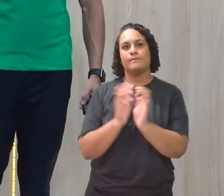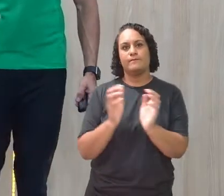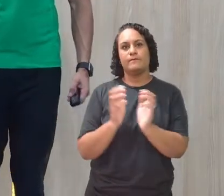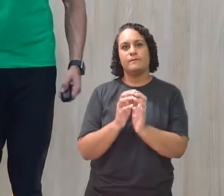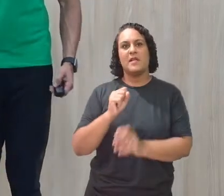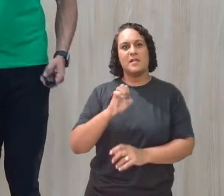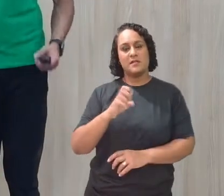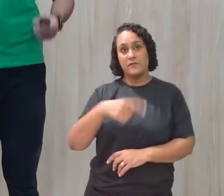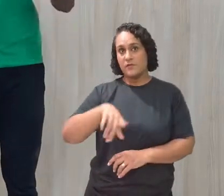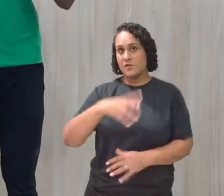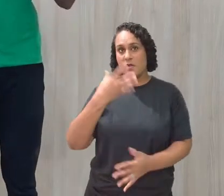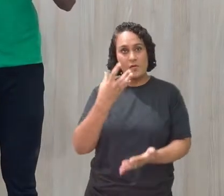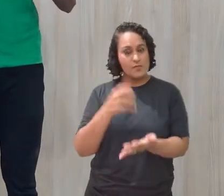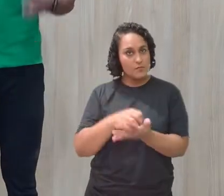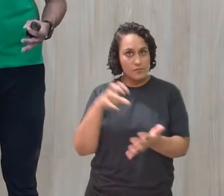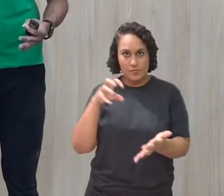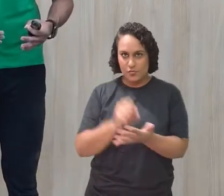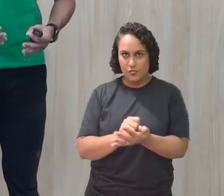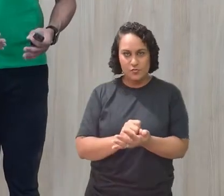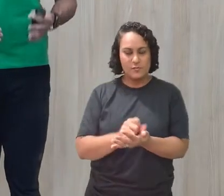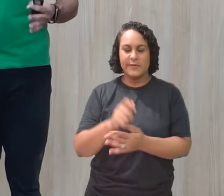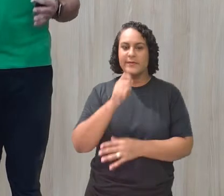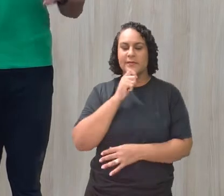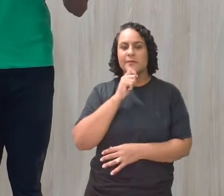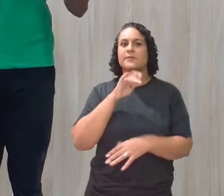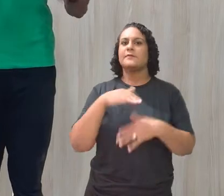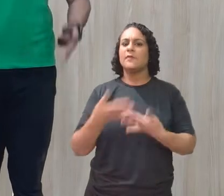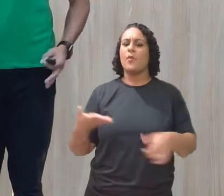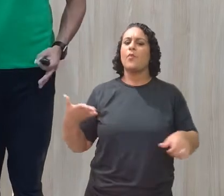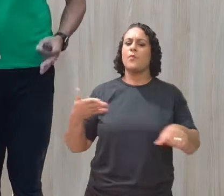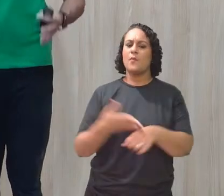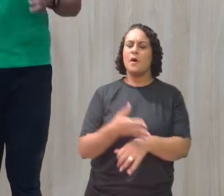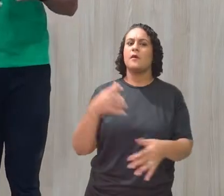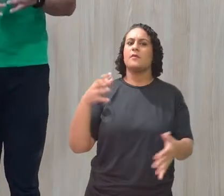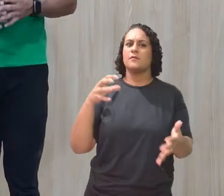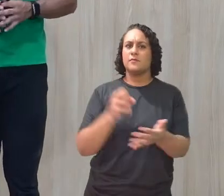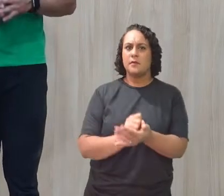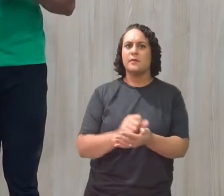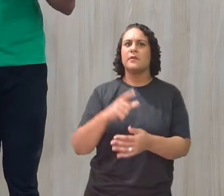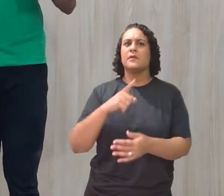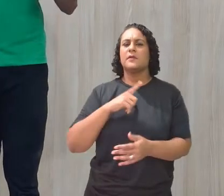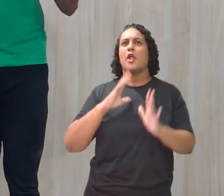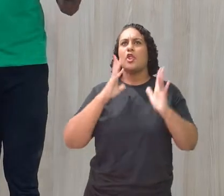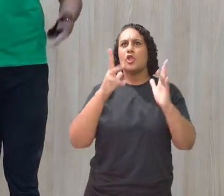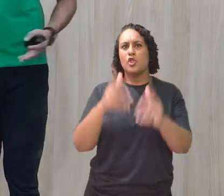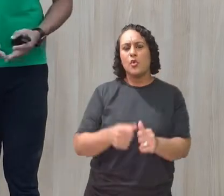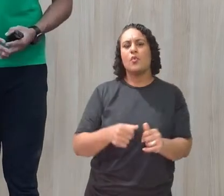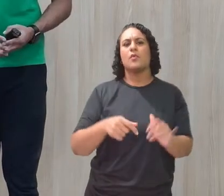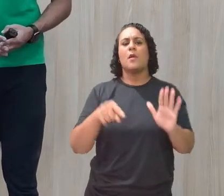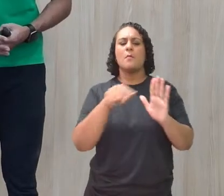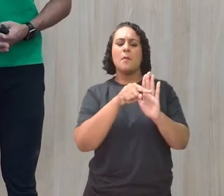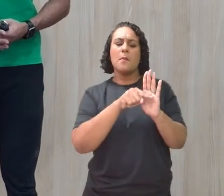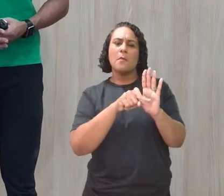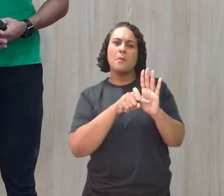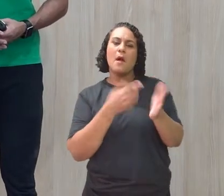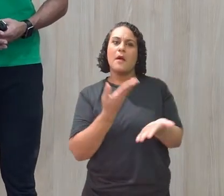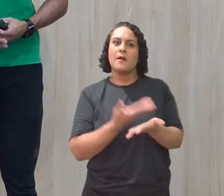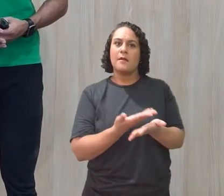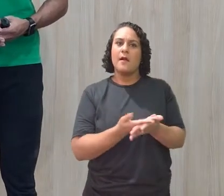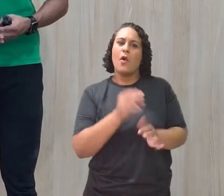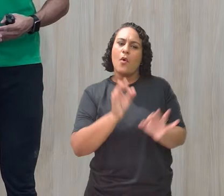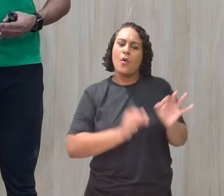ainda não é inscrito no nosso canal, se inscreva. Lá a gente tem toda uma plataforma bem organizada para que